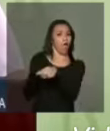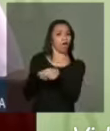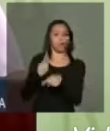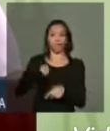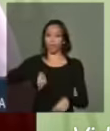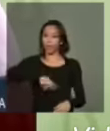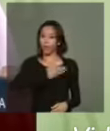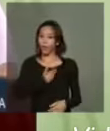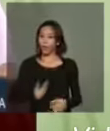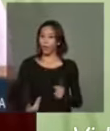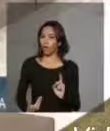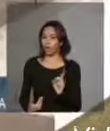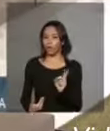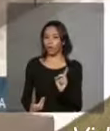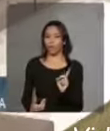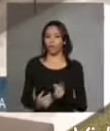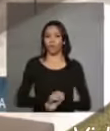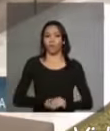não.